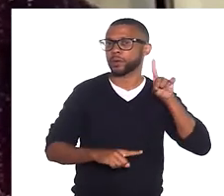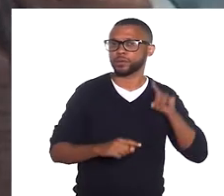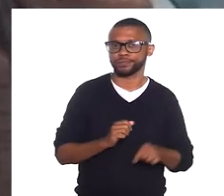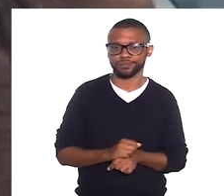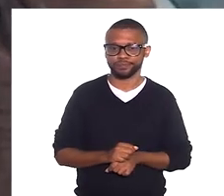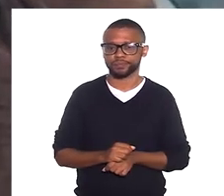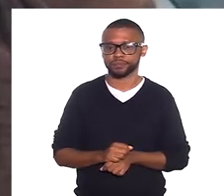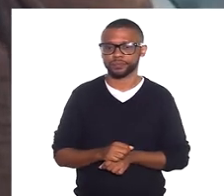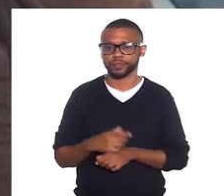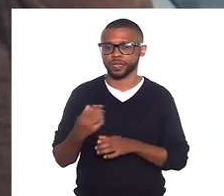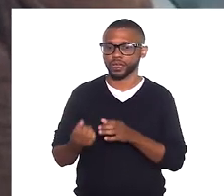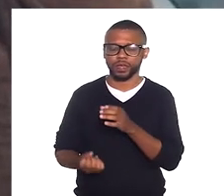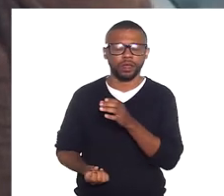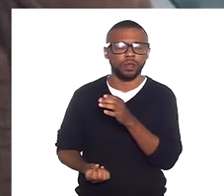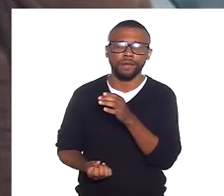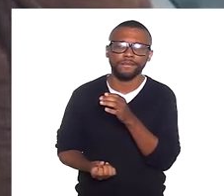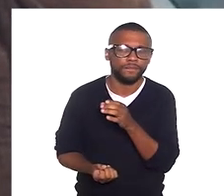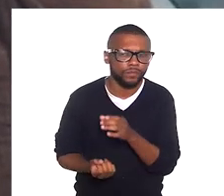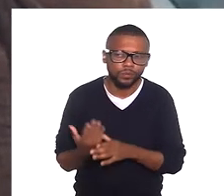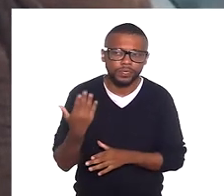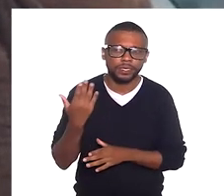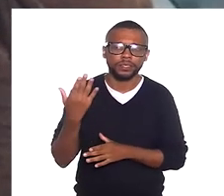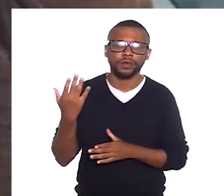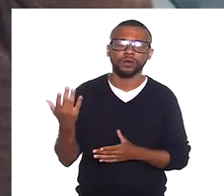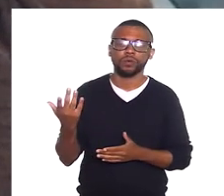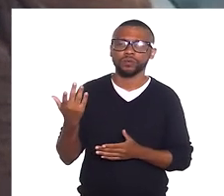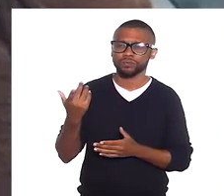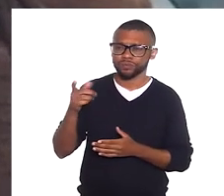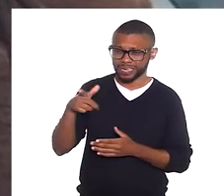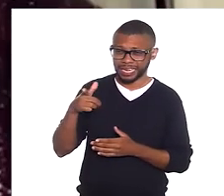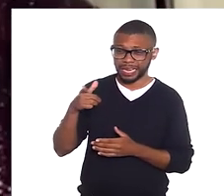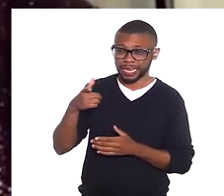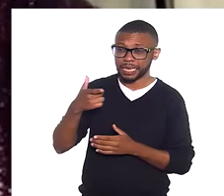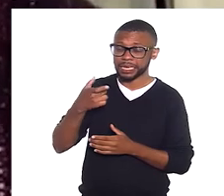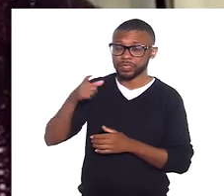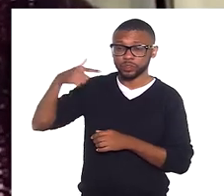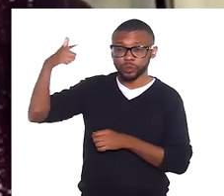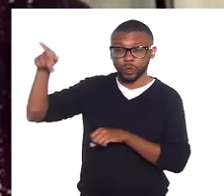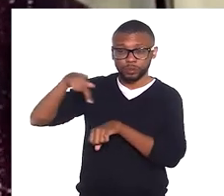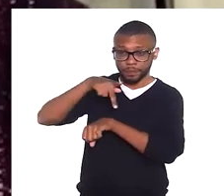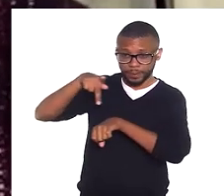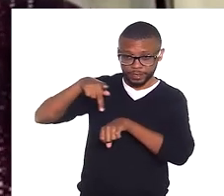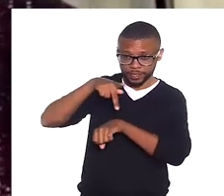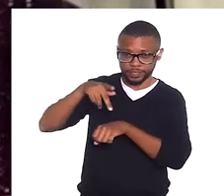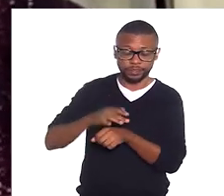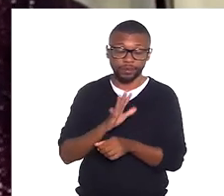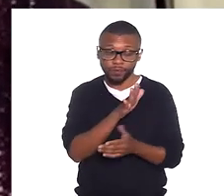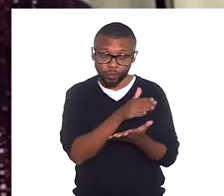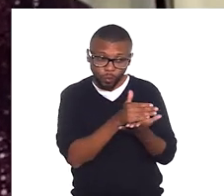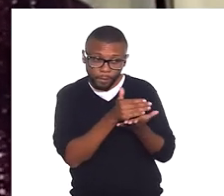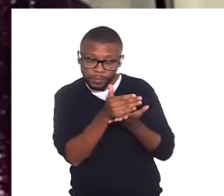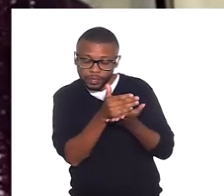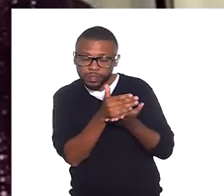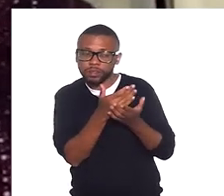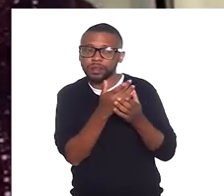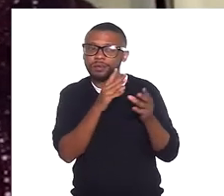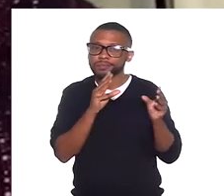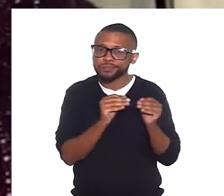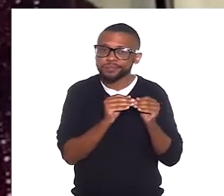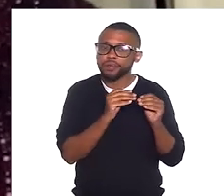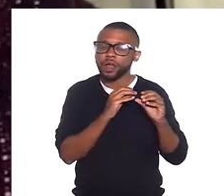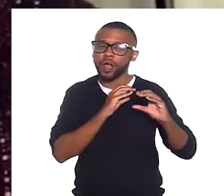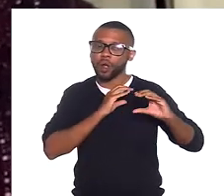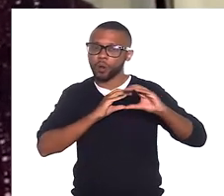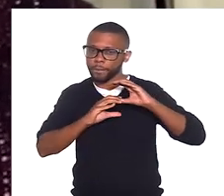vencê-las. E a Fundação Friedrich Ebert? Isso foi bem no comecinho, eu estava terminando